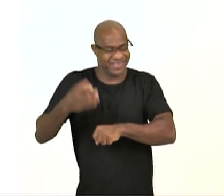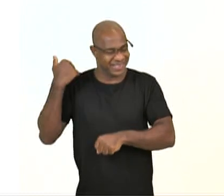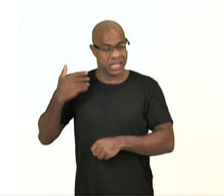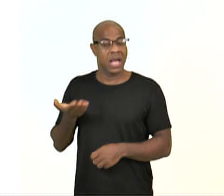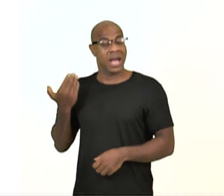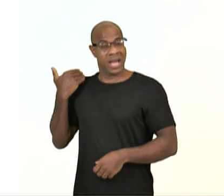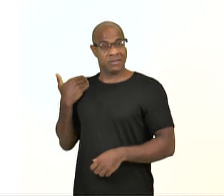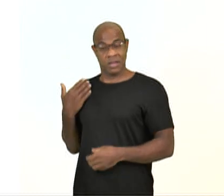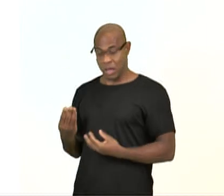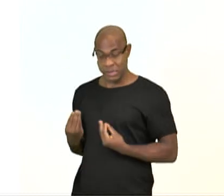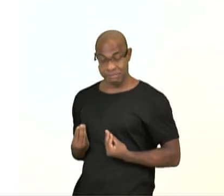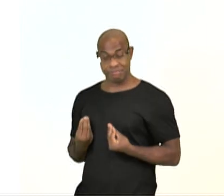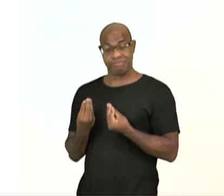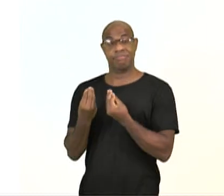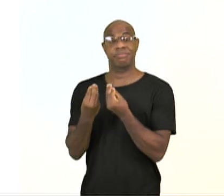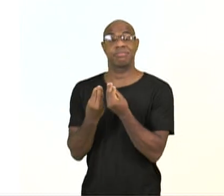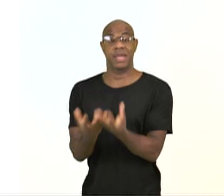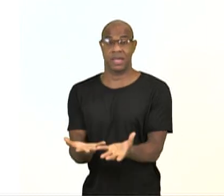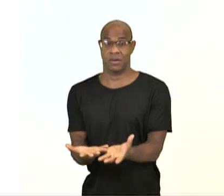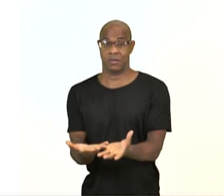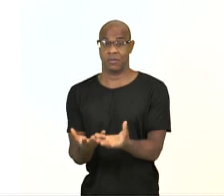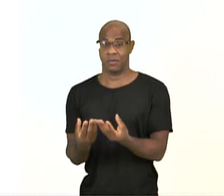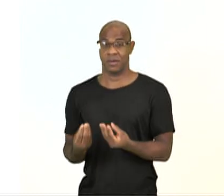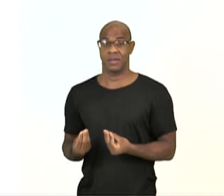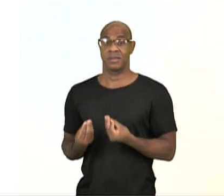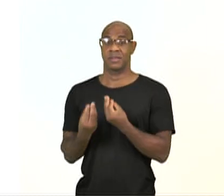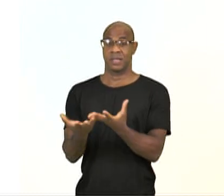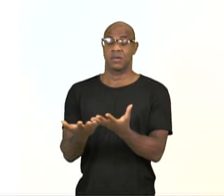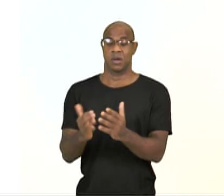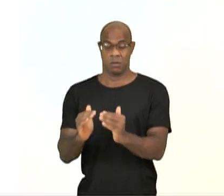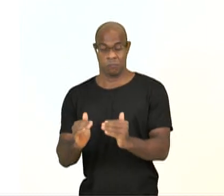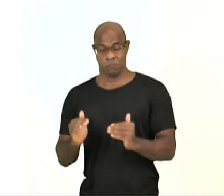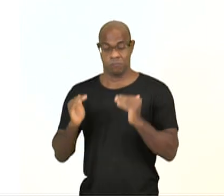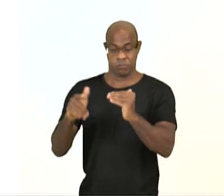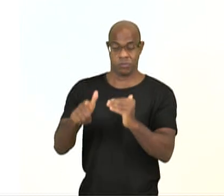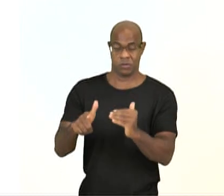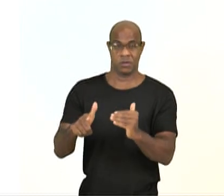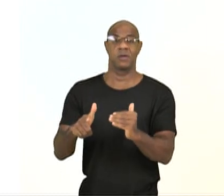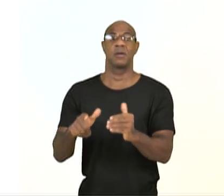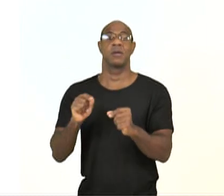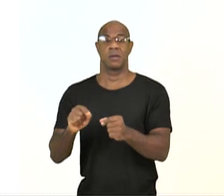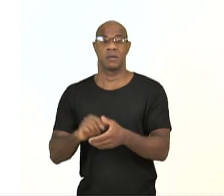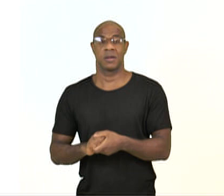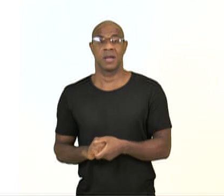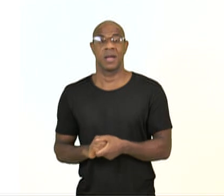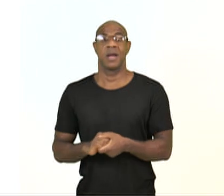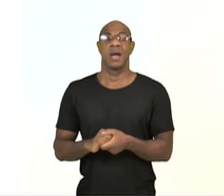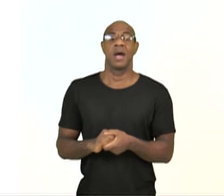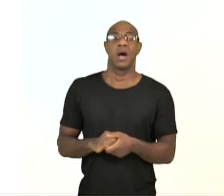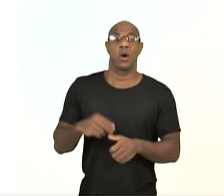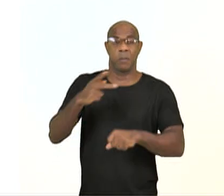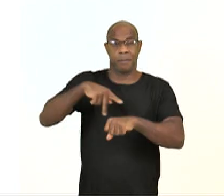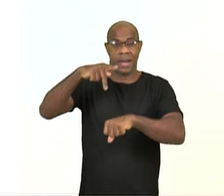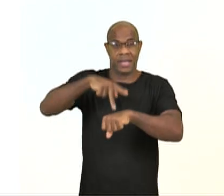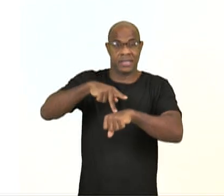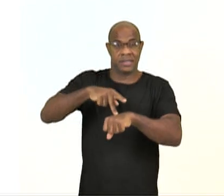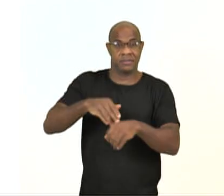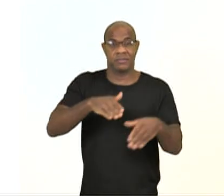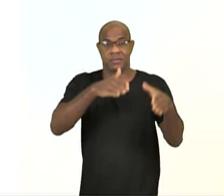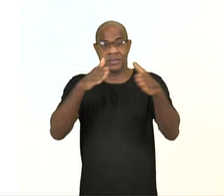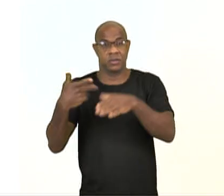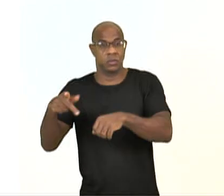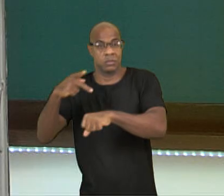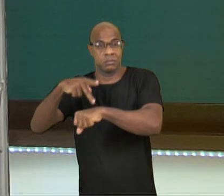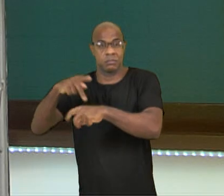concedeu, uma palavra que não, né, enfim, a soberania do Saara Ocidental à Mauritânia e ao Marrocos, porque já